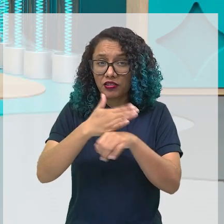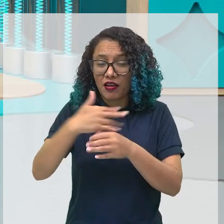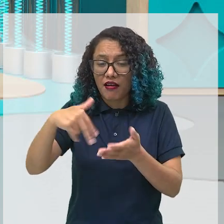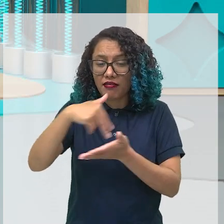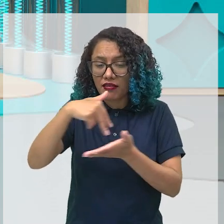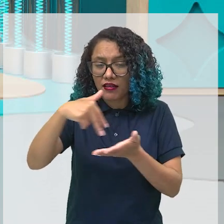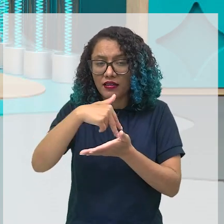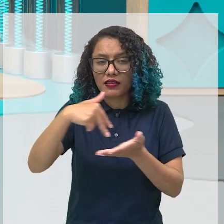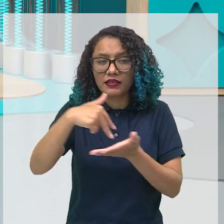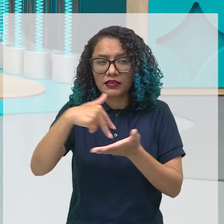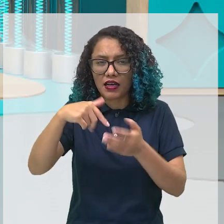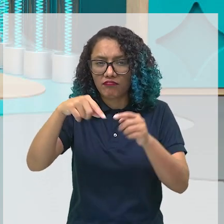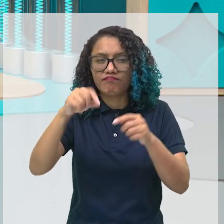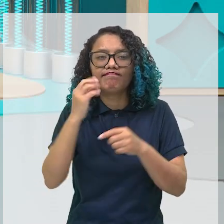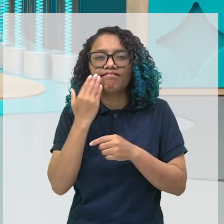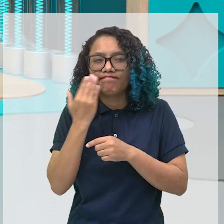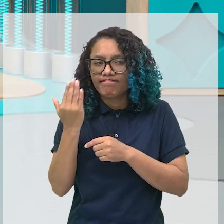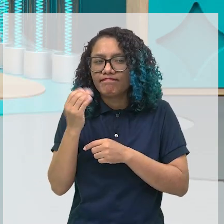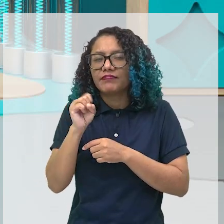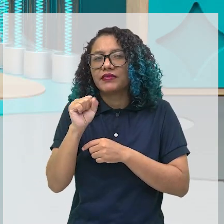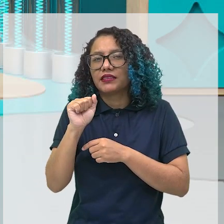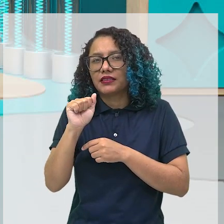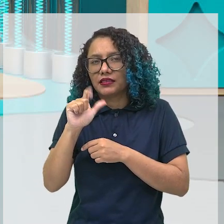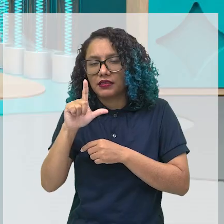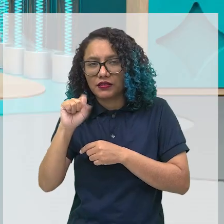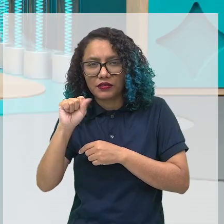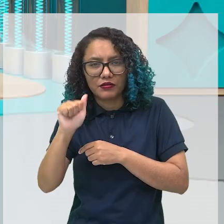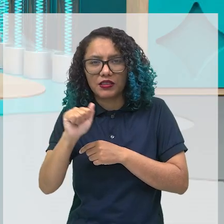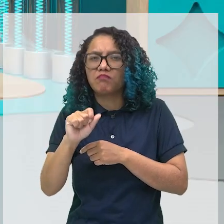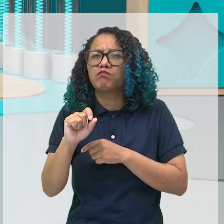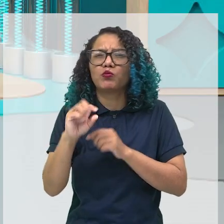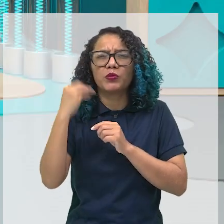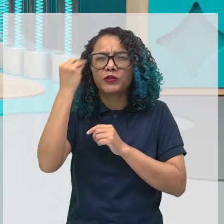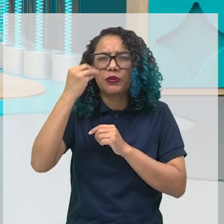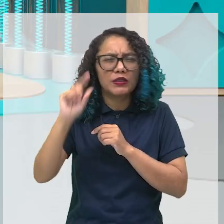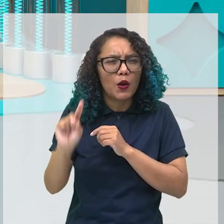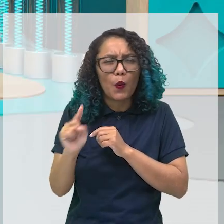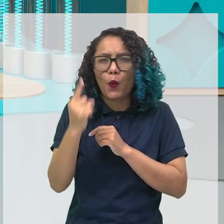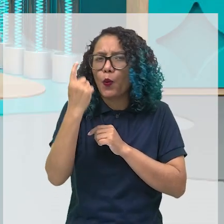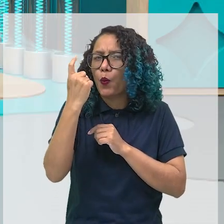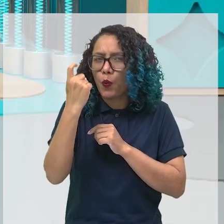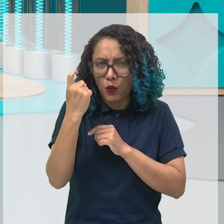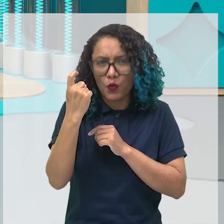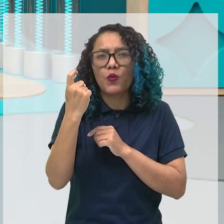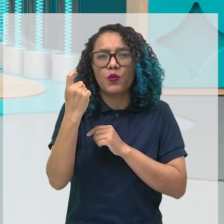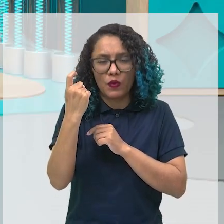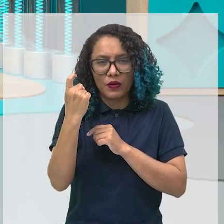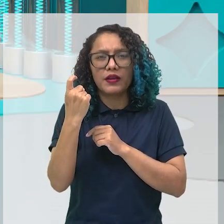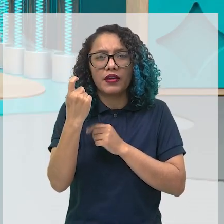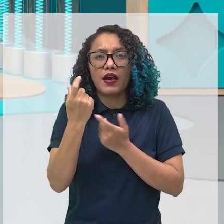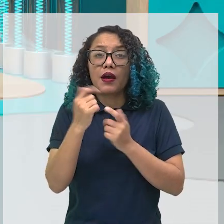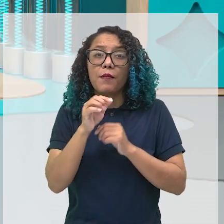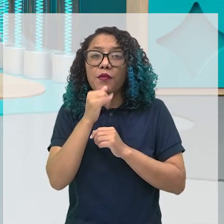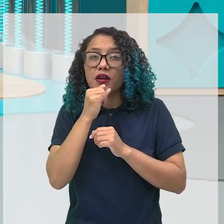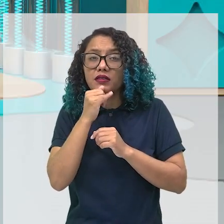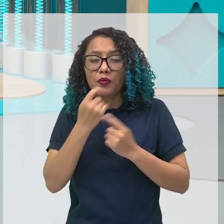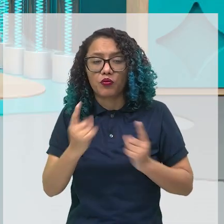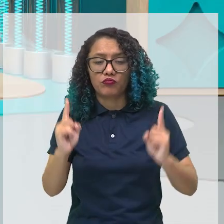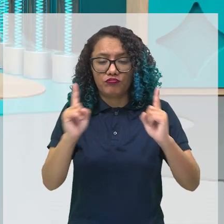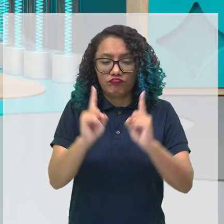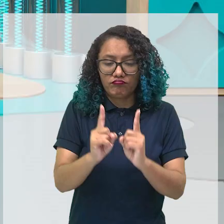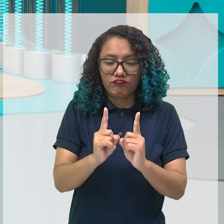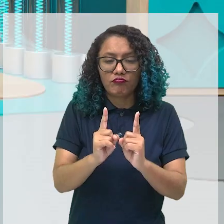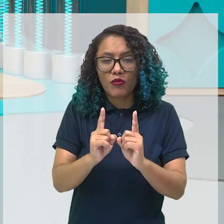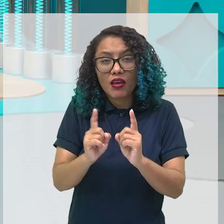salão salsa é uma experiência única, né? Onde você, além da conexão com o seu parceiro, com a sua parceira